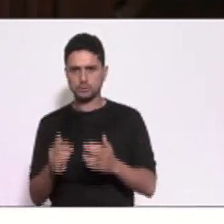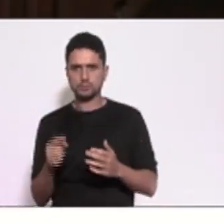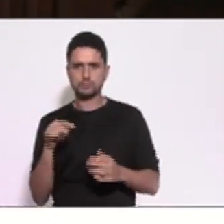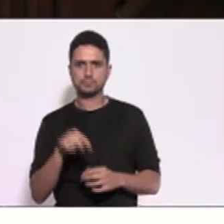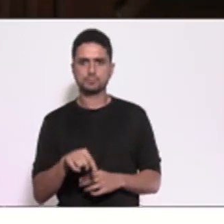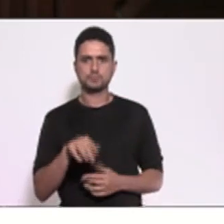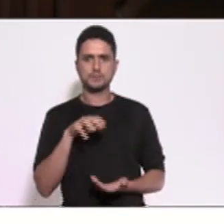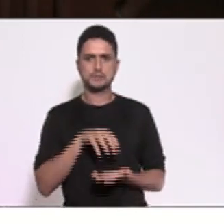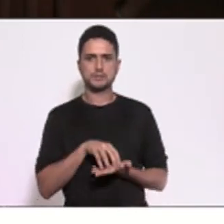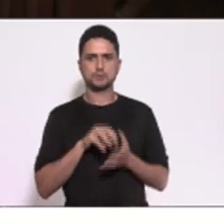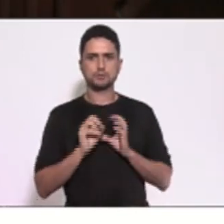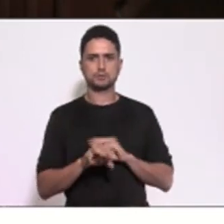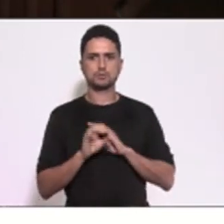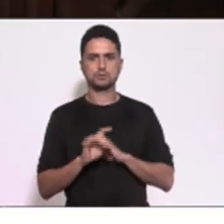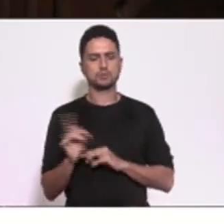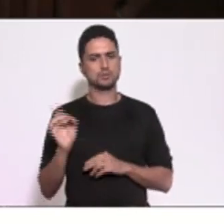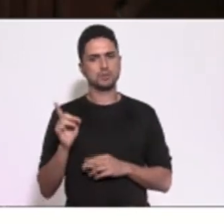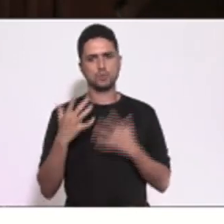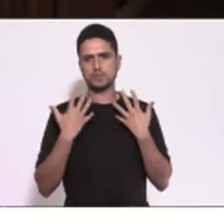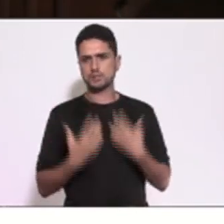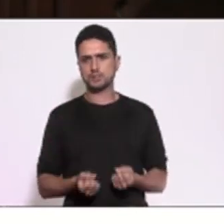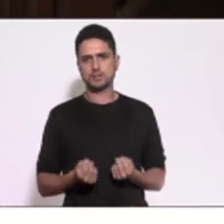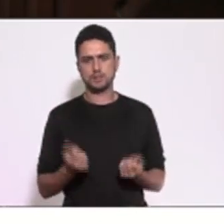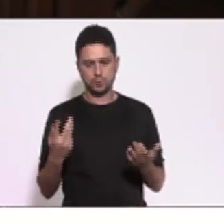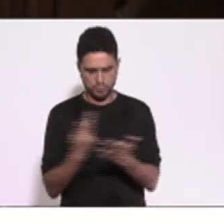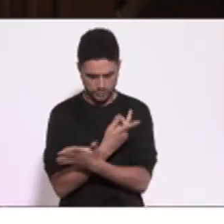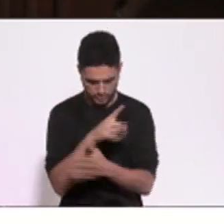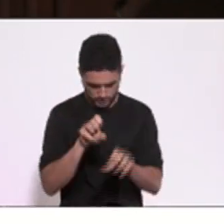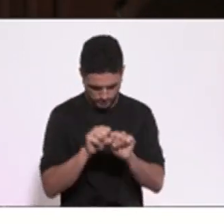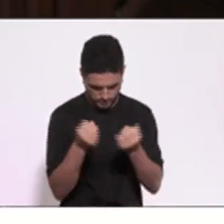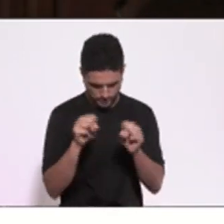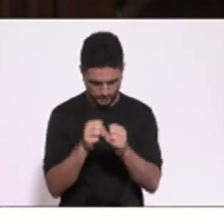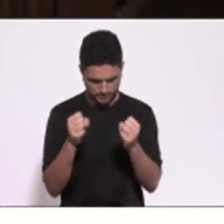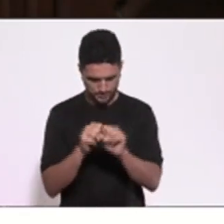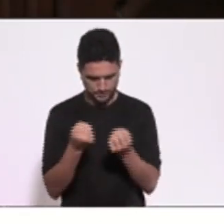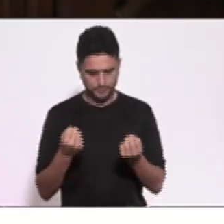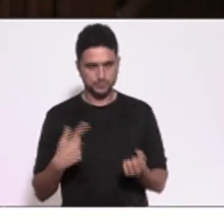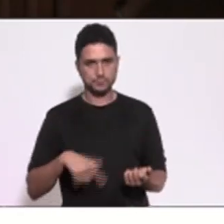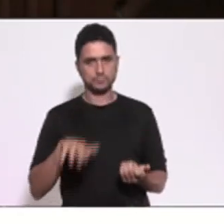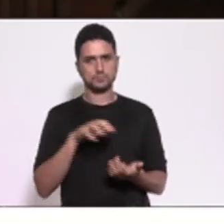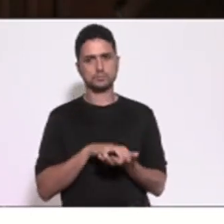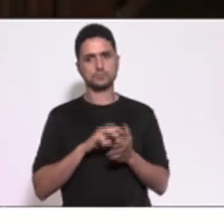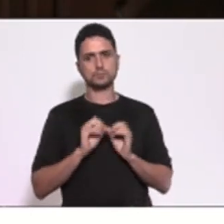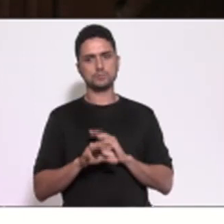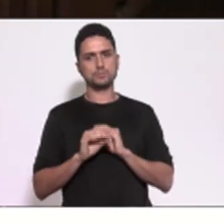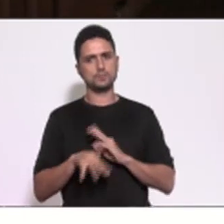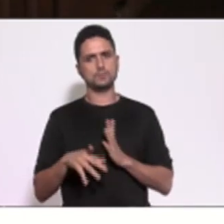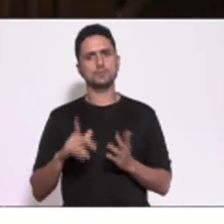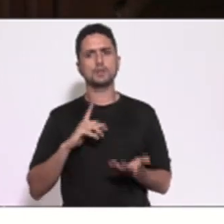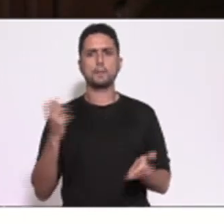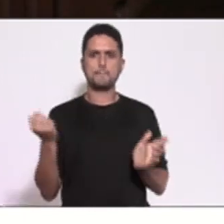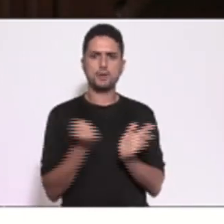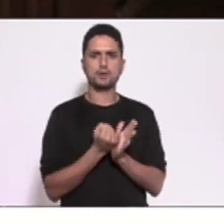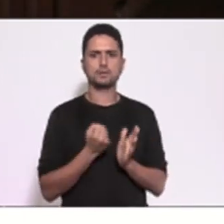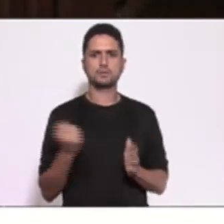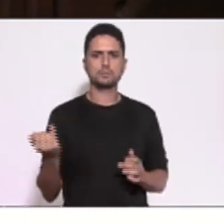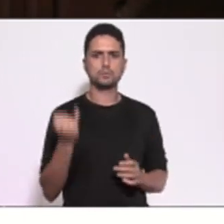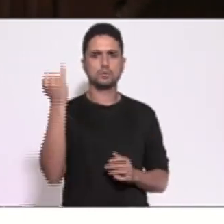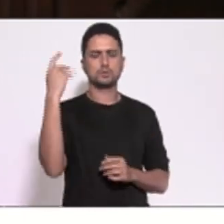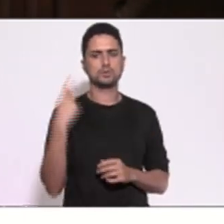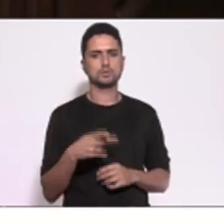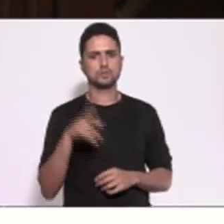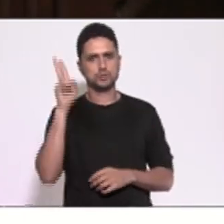com a situação de deterioração em que se encontra esse estabelecimento de ensino tão marcante, tão importante para a história da